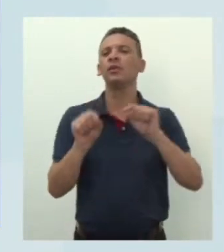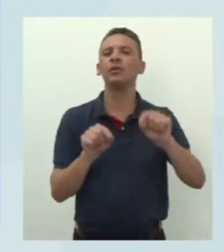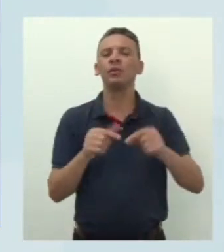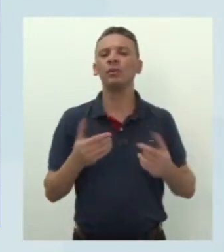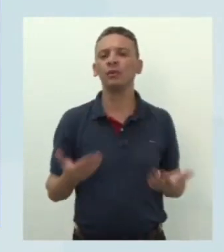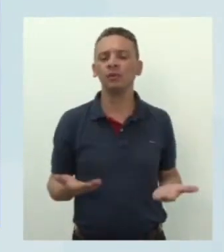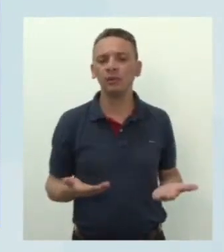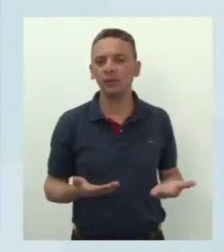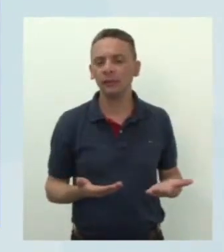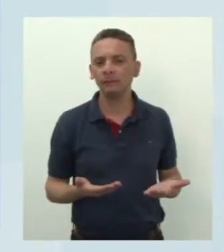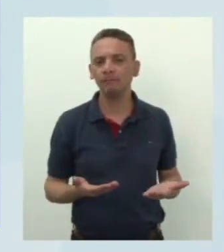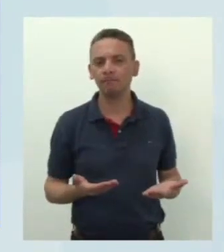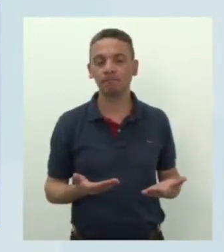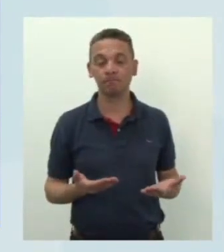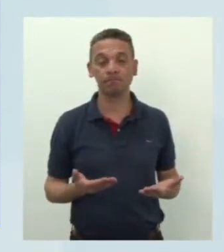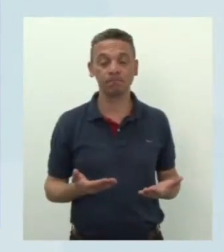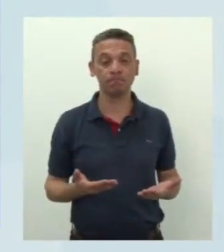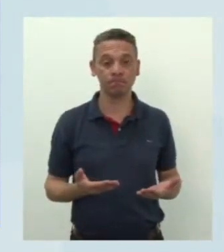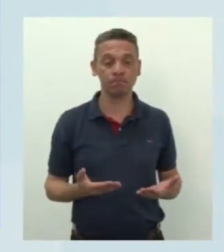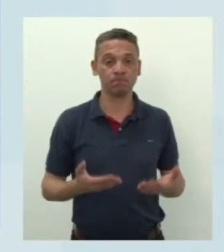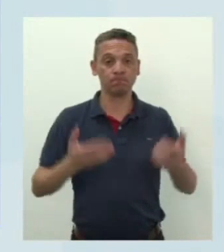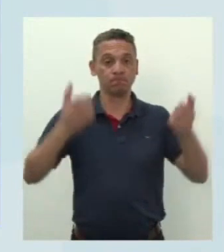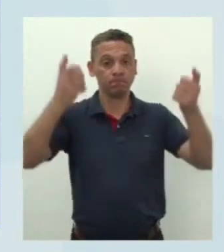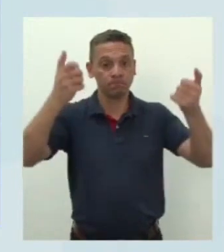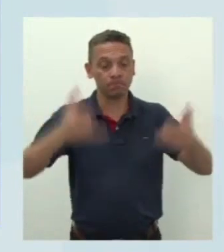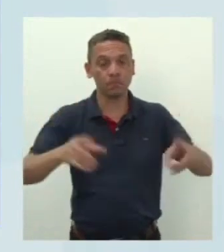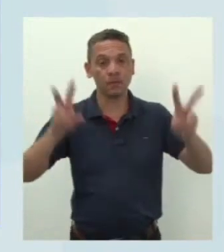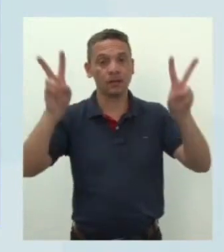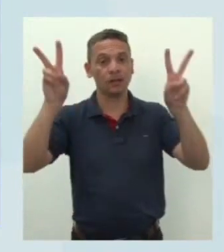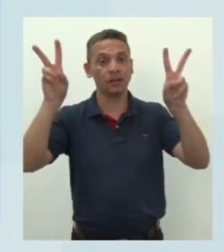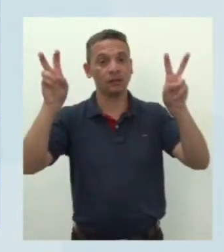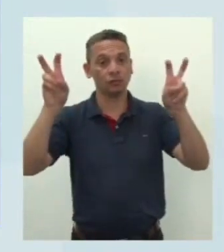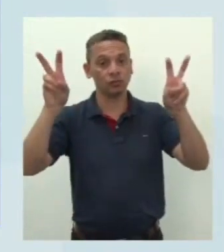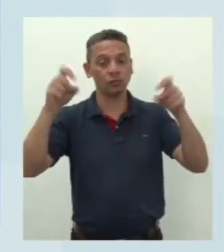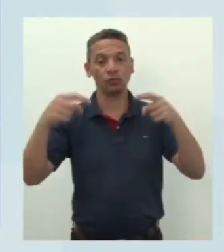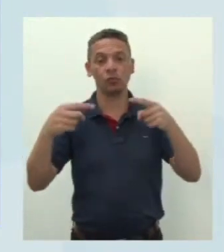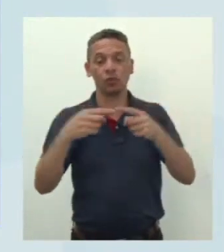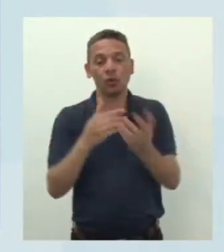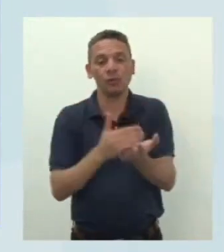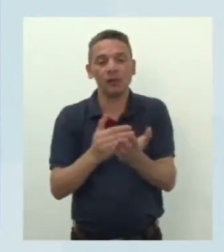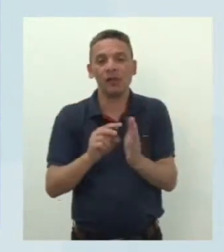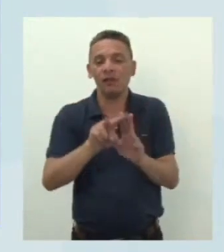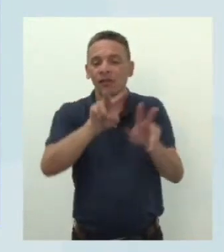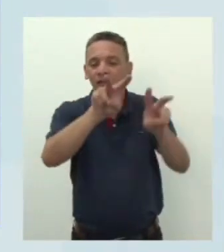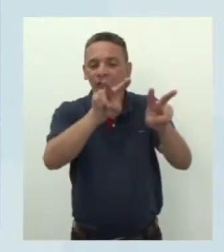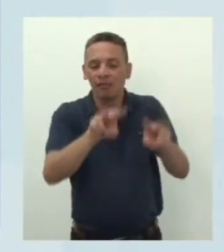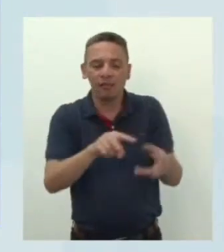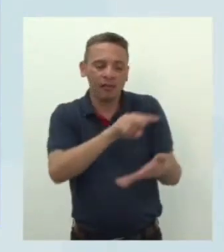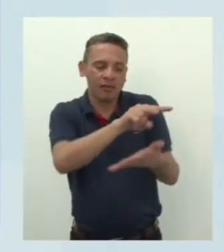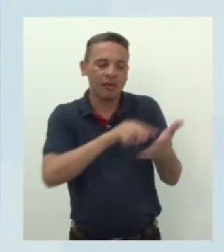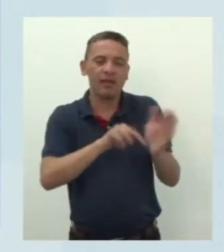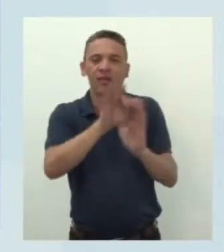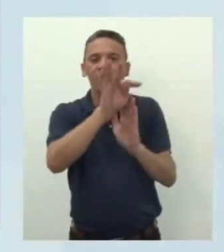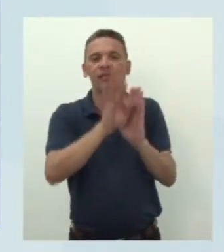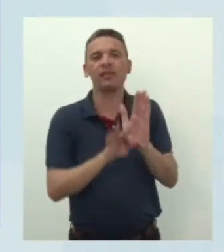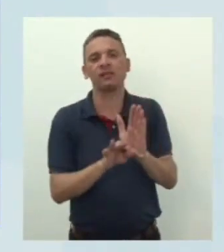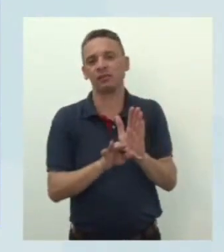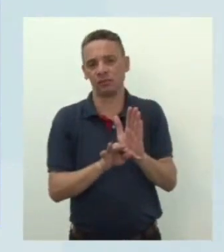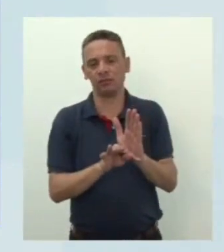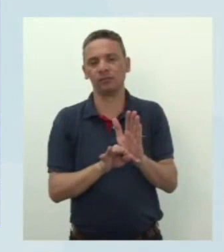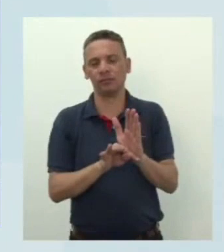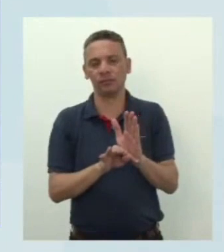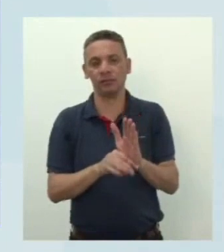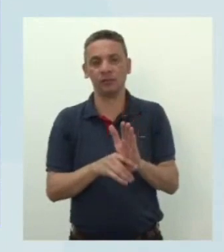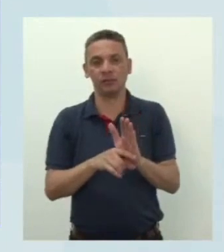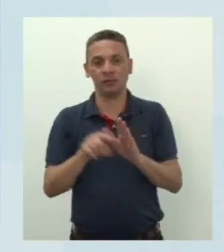esboço que fizemos, é discorrer sobre um assunto a partir da leitura de textos multissemióticos. A